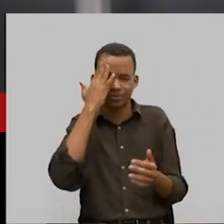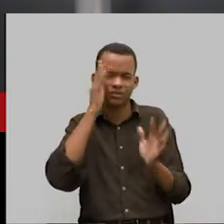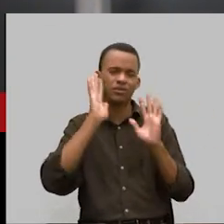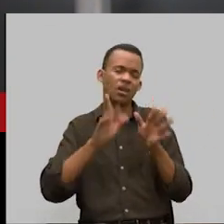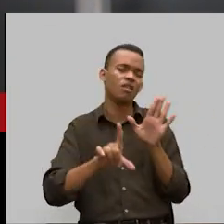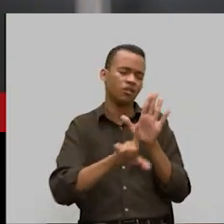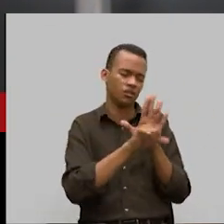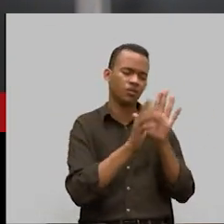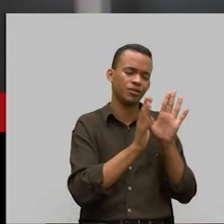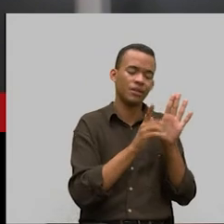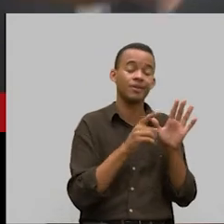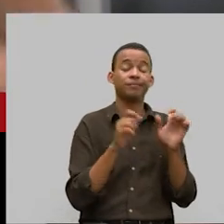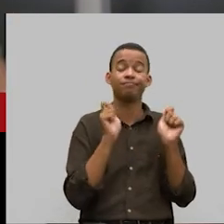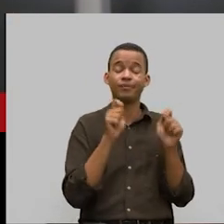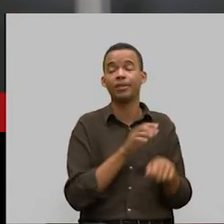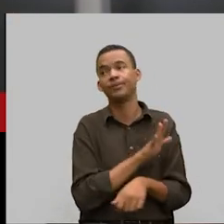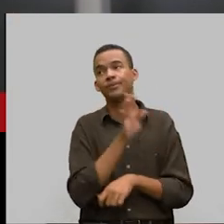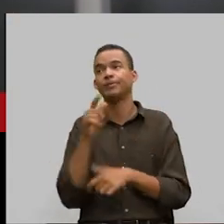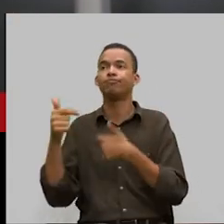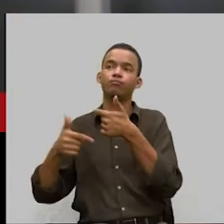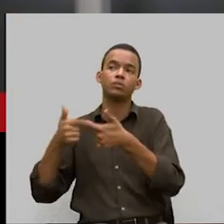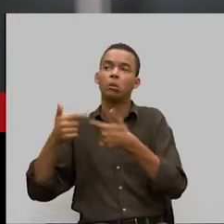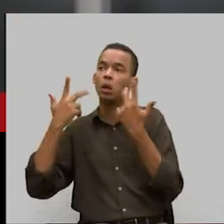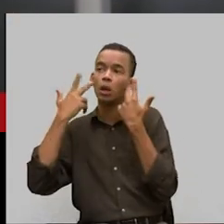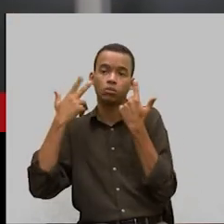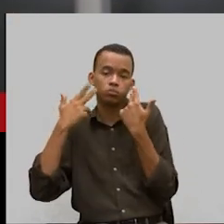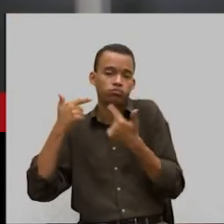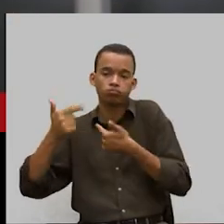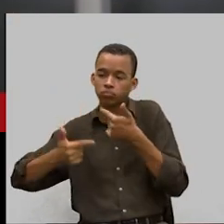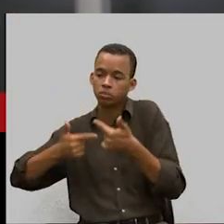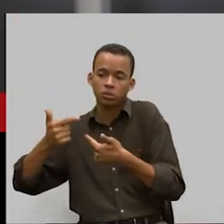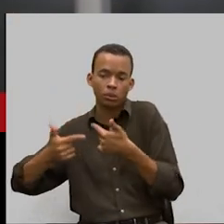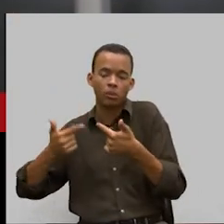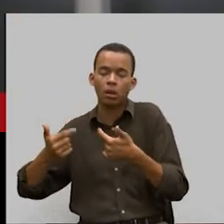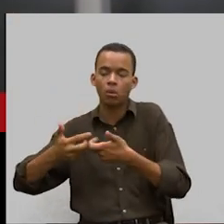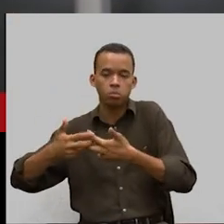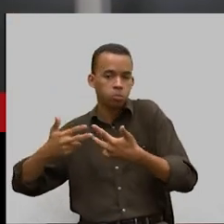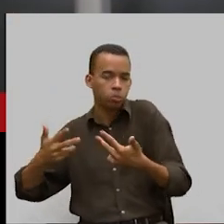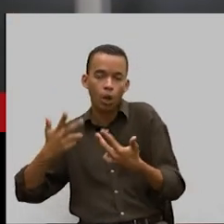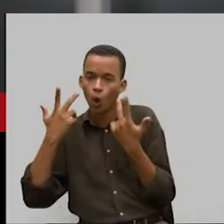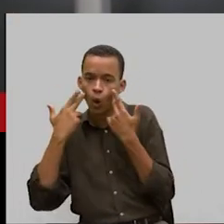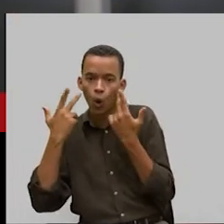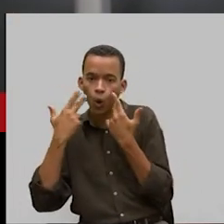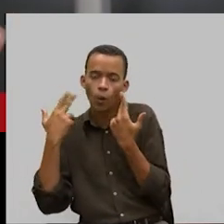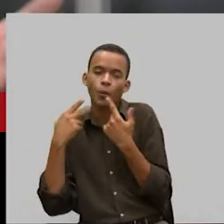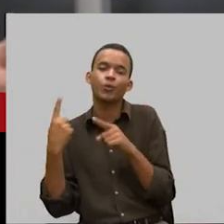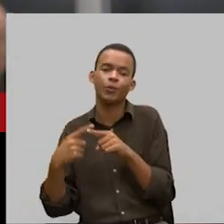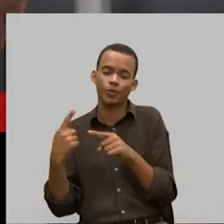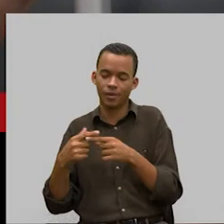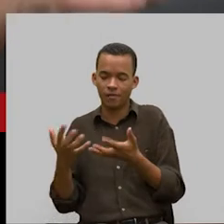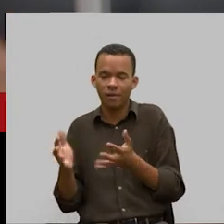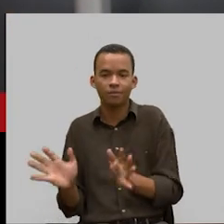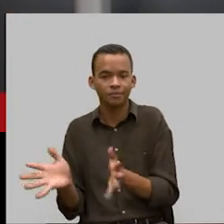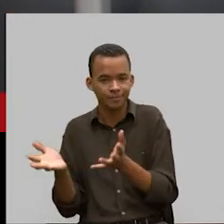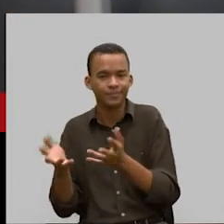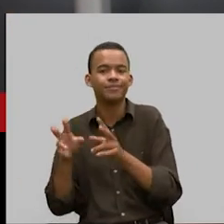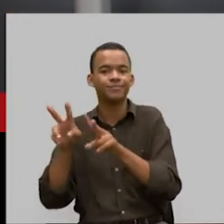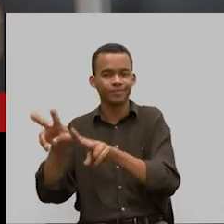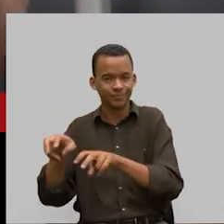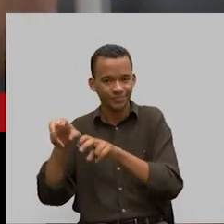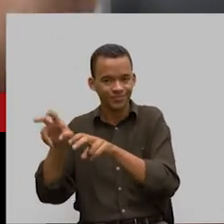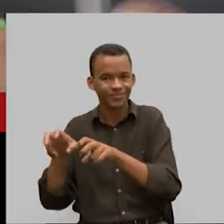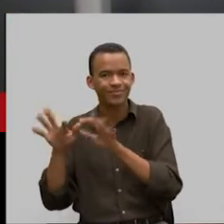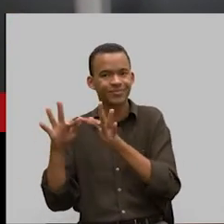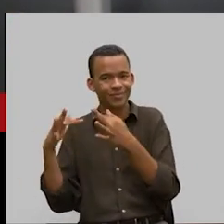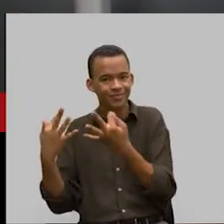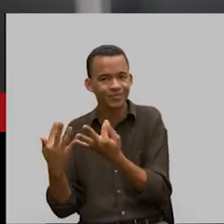nas nossas instituições desenvolvendo algumas funções principalmente em prol da Agricultura Familiar